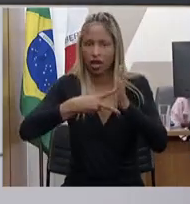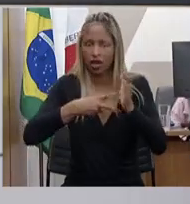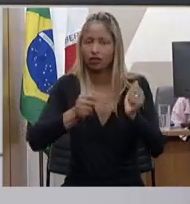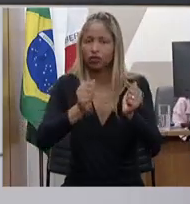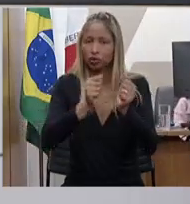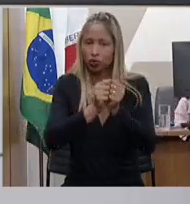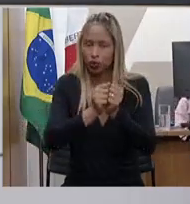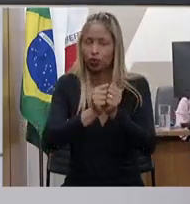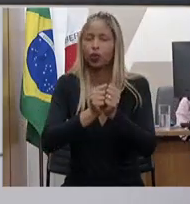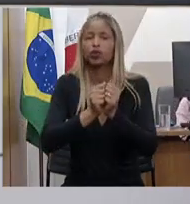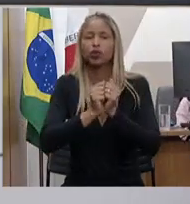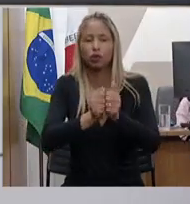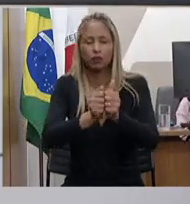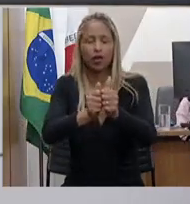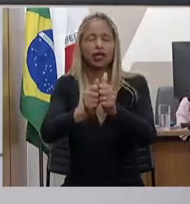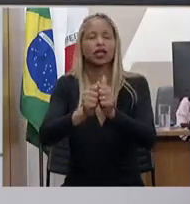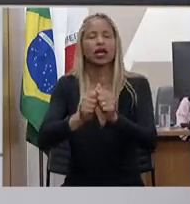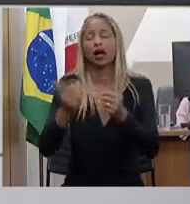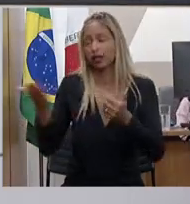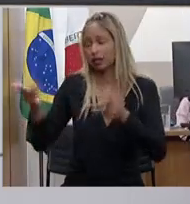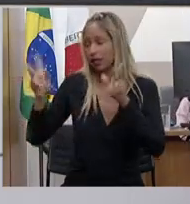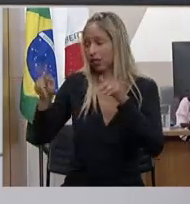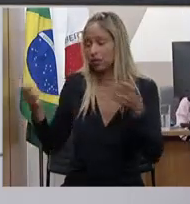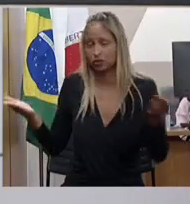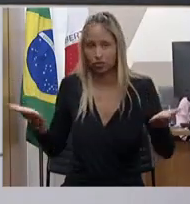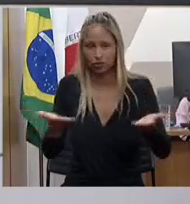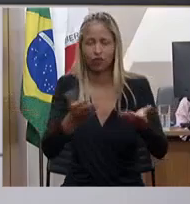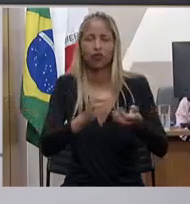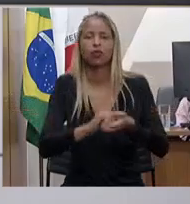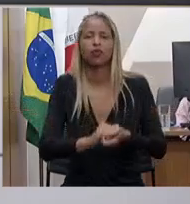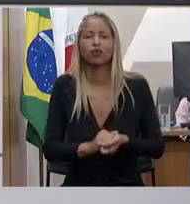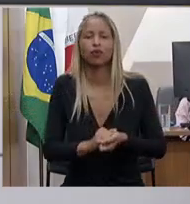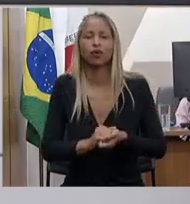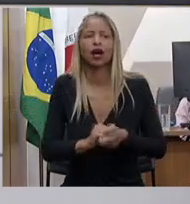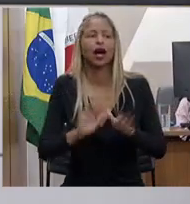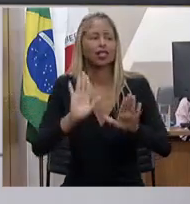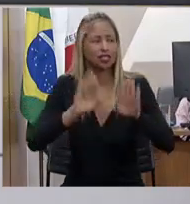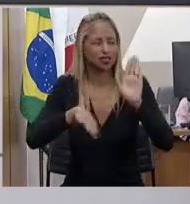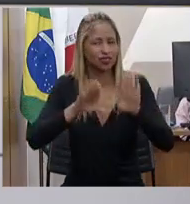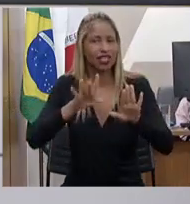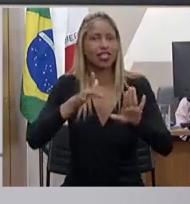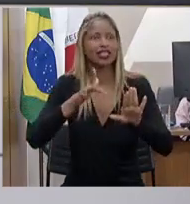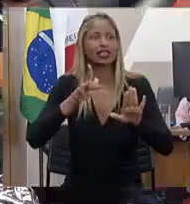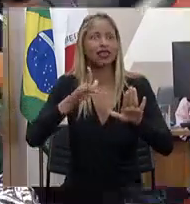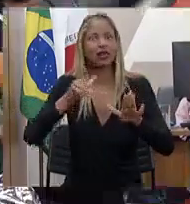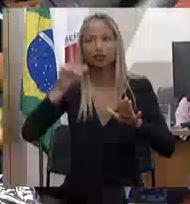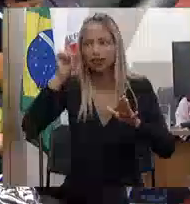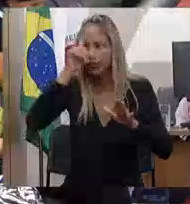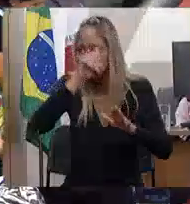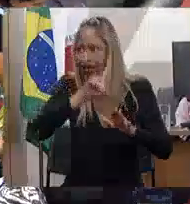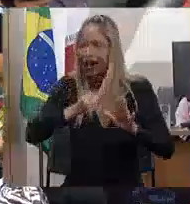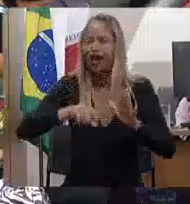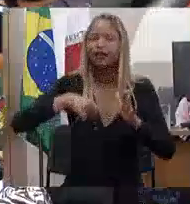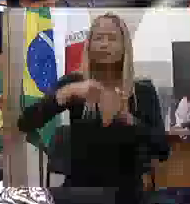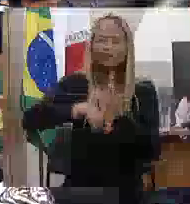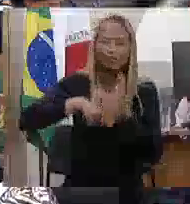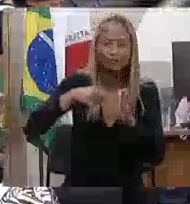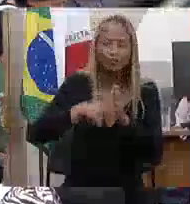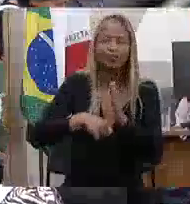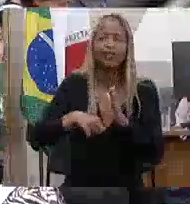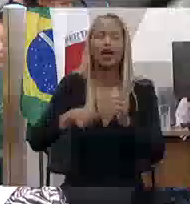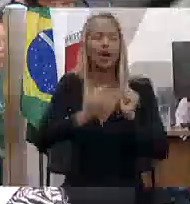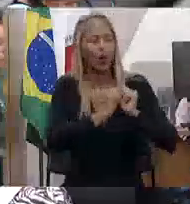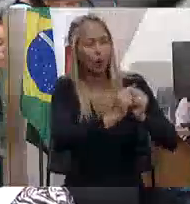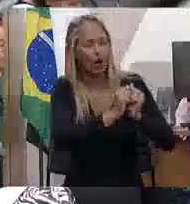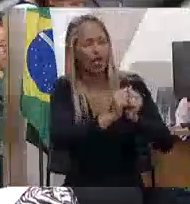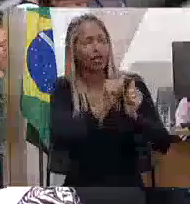ao companheiro gilvantes de eletro tá aqui presente a gente passa um perrengue lá com relação à saúde Trabalhador na Cemig né companheiro